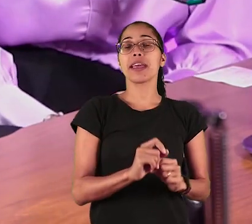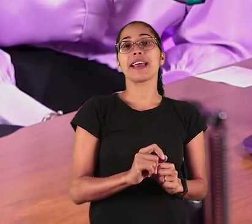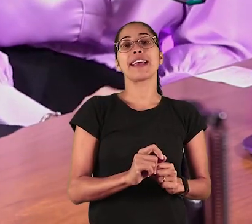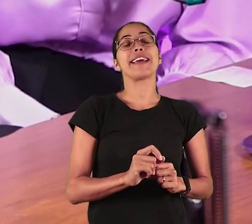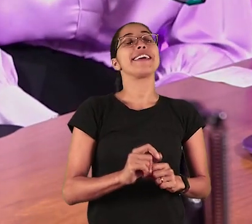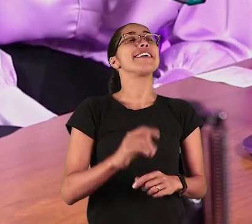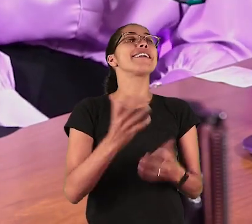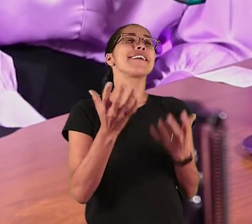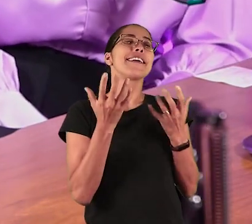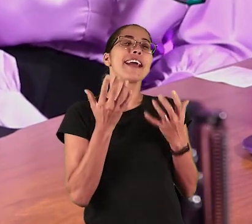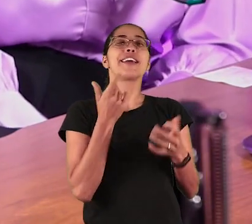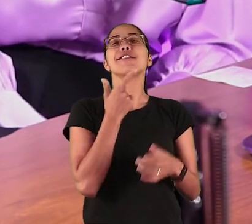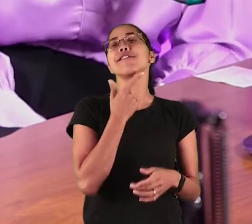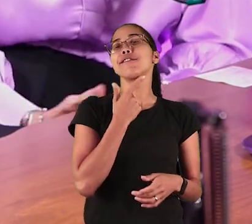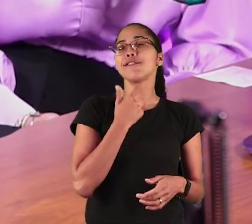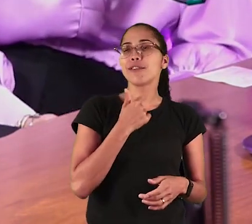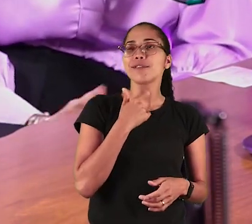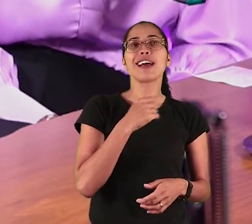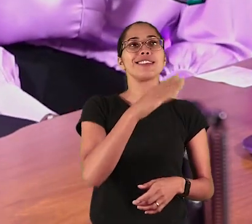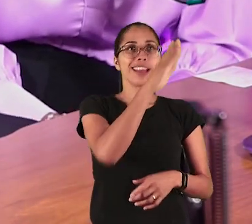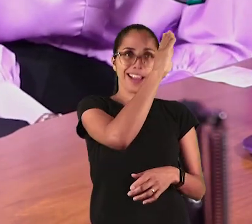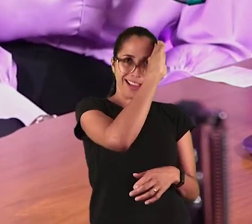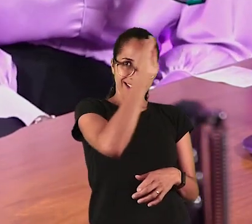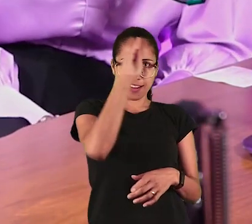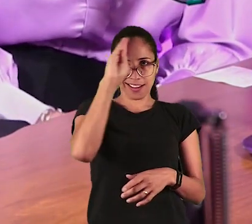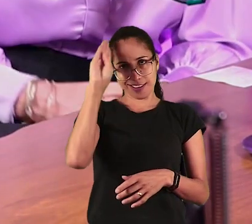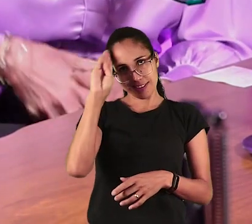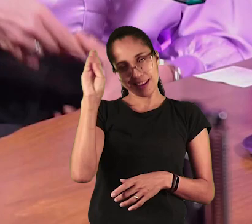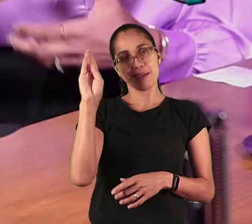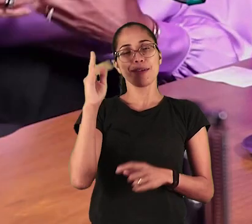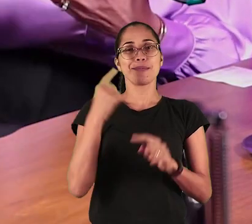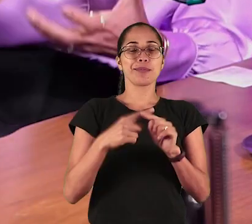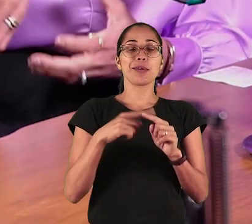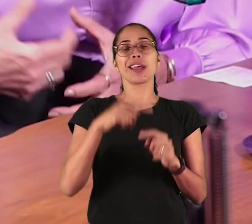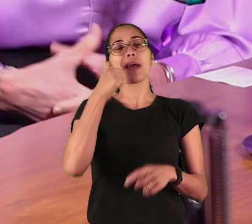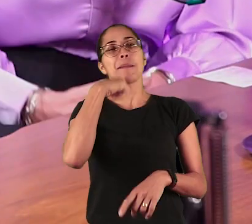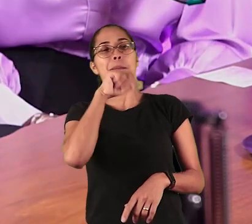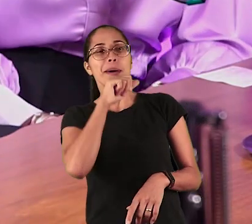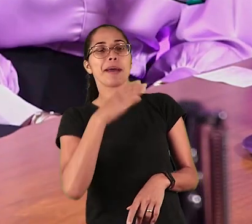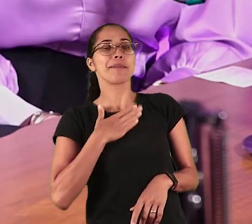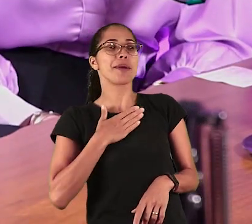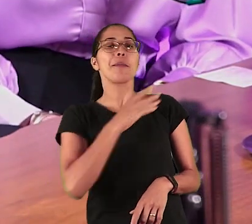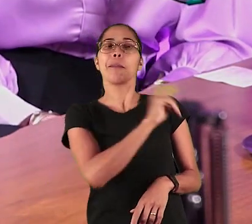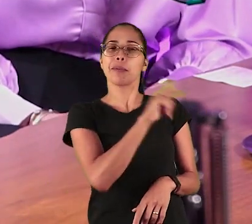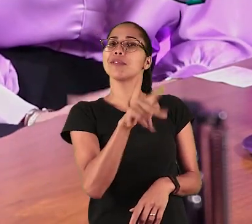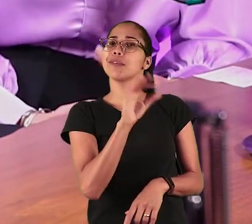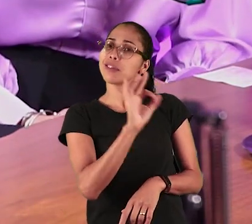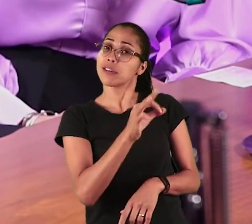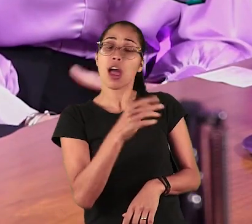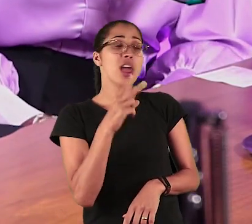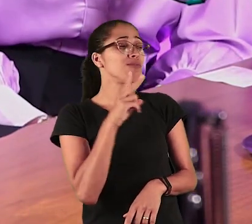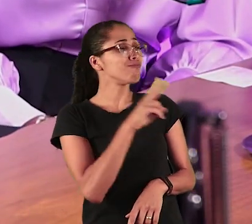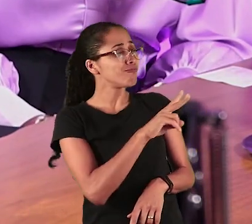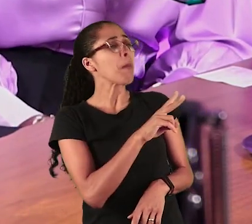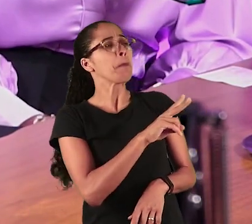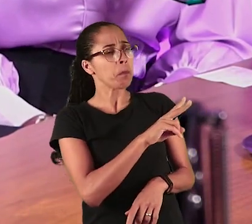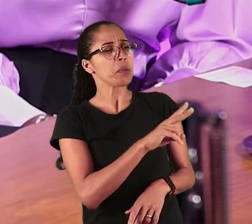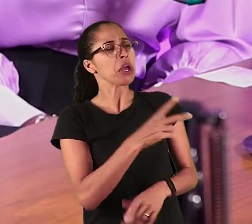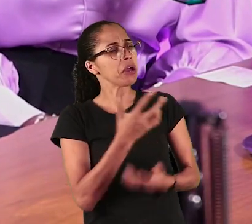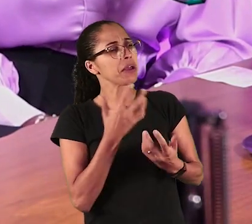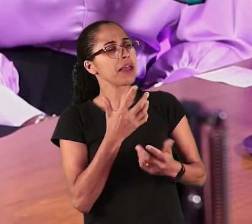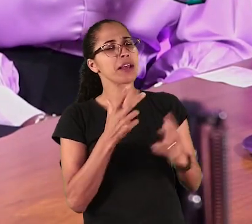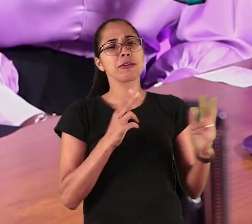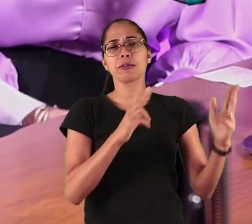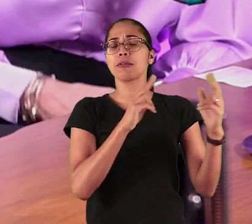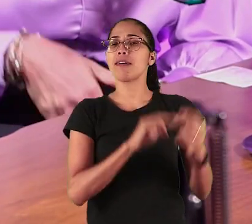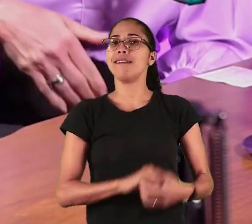por essa esse ramo acadêmico meu pai é professor Então essa era a minha inspiração e aí eu fiz economia